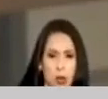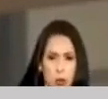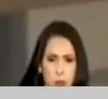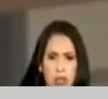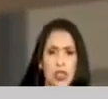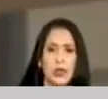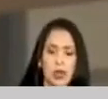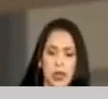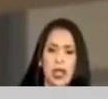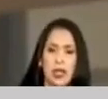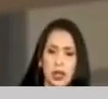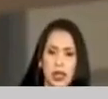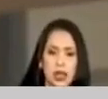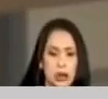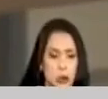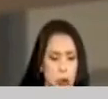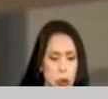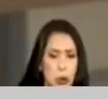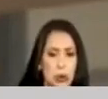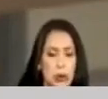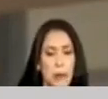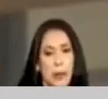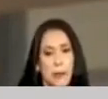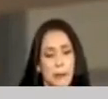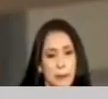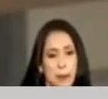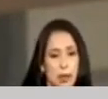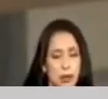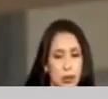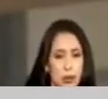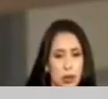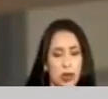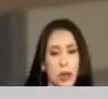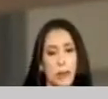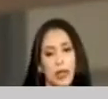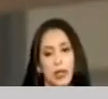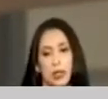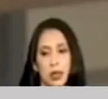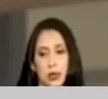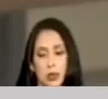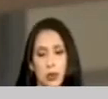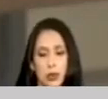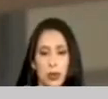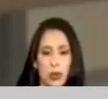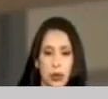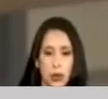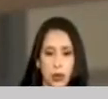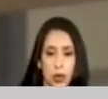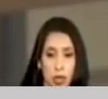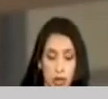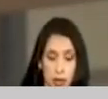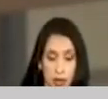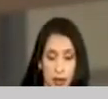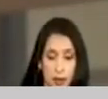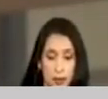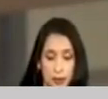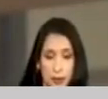aqui, na primeira instância, com o Ministério Público, juízes, a regra deve